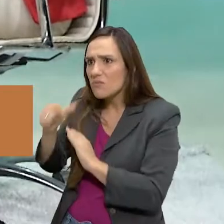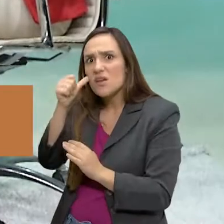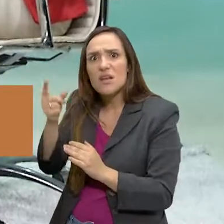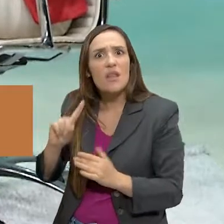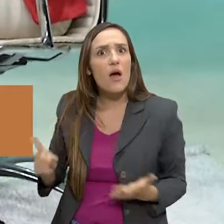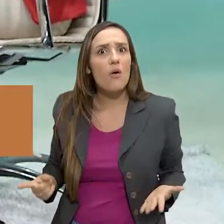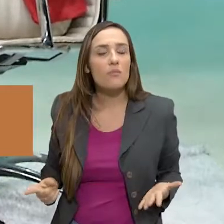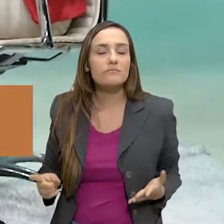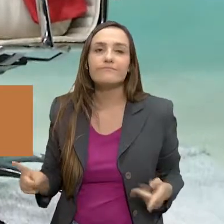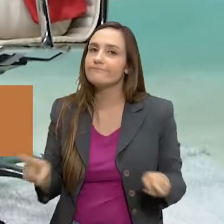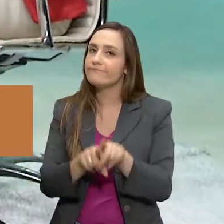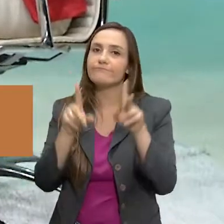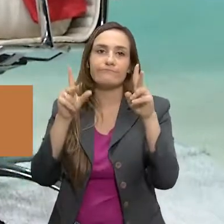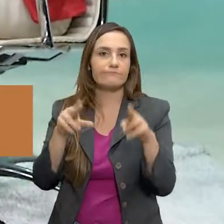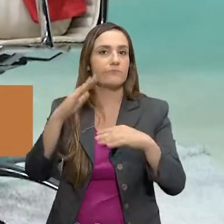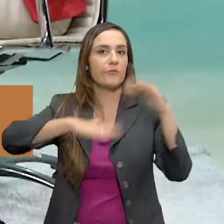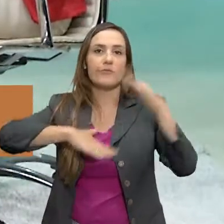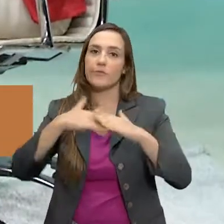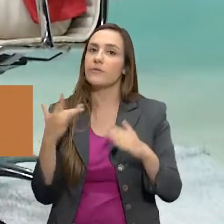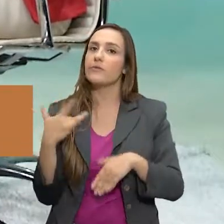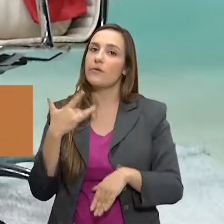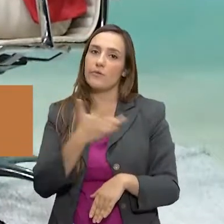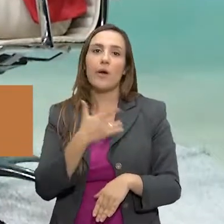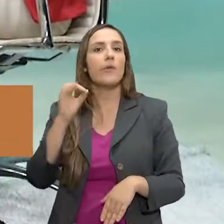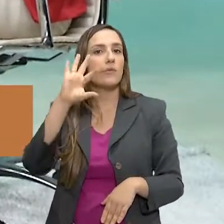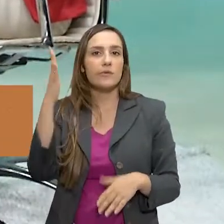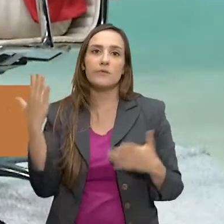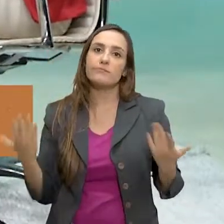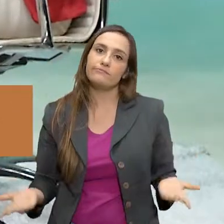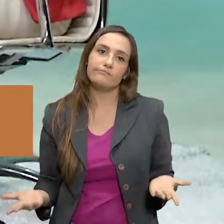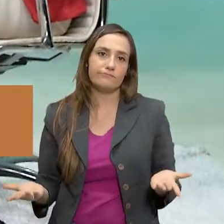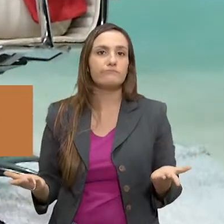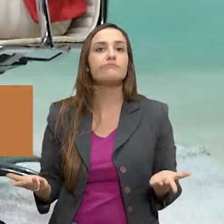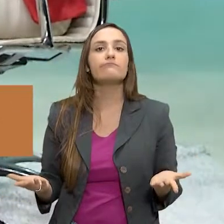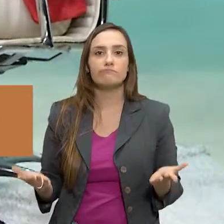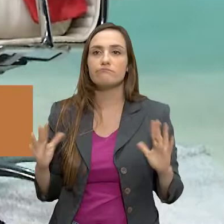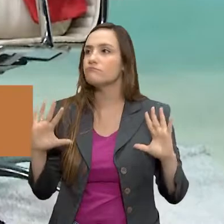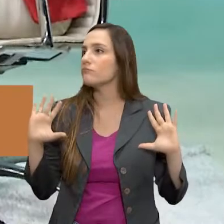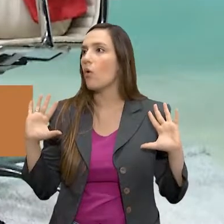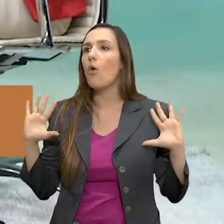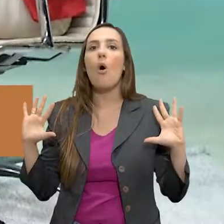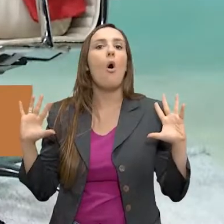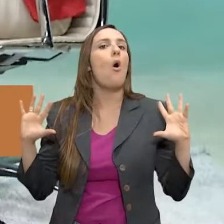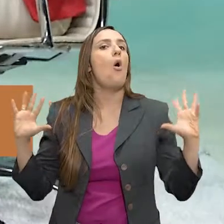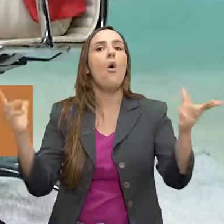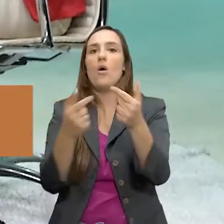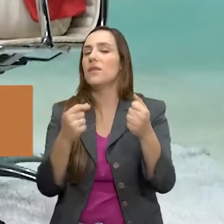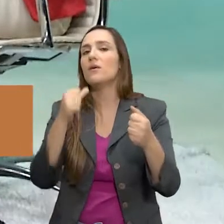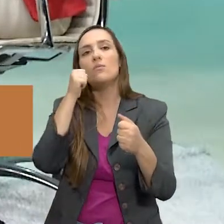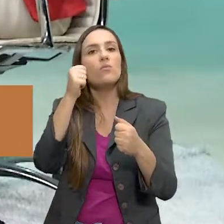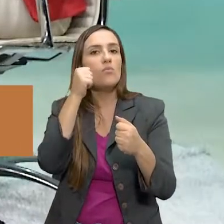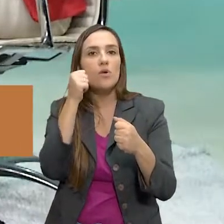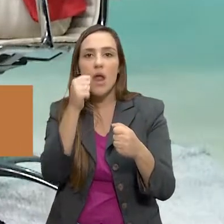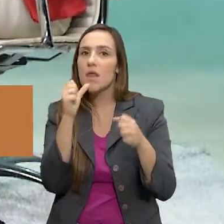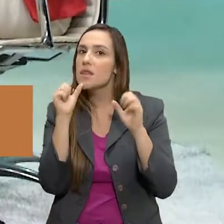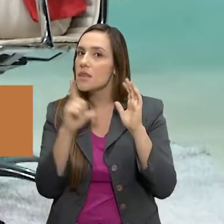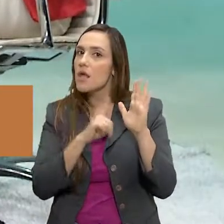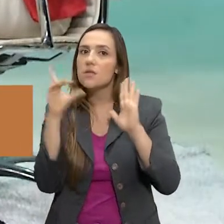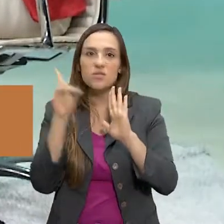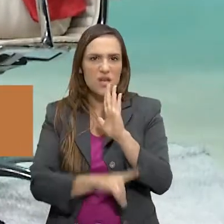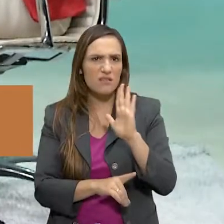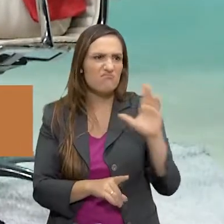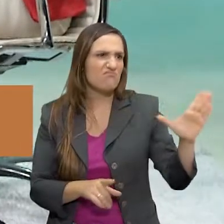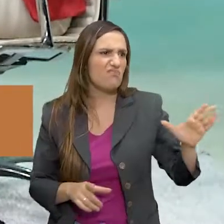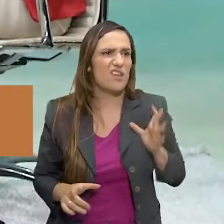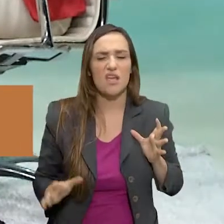enfrenta dentro de casa, nas ruas, também em relação aos profissionais de saúde. É uma violência de gênero e é para todas as mulheres. A gente